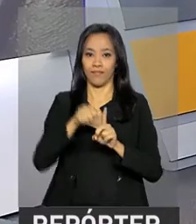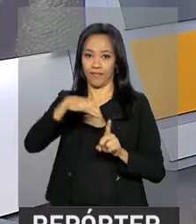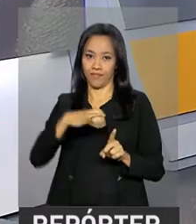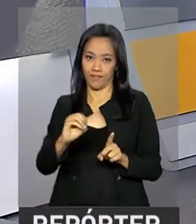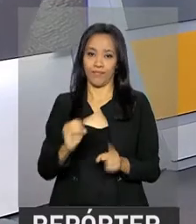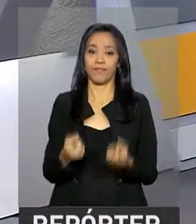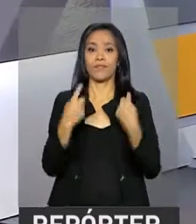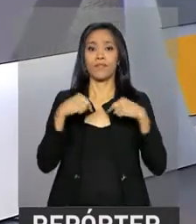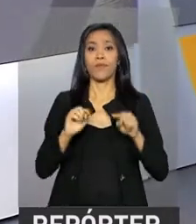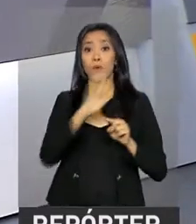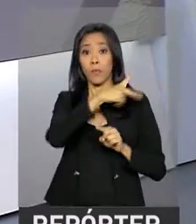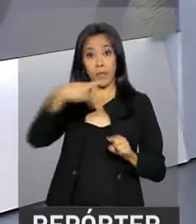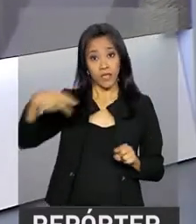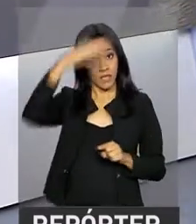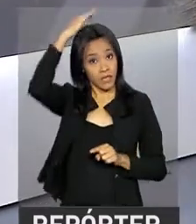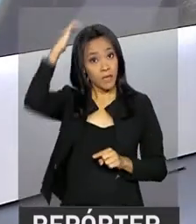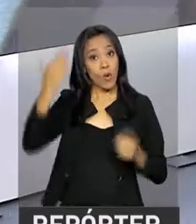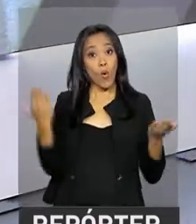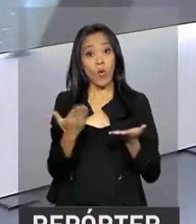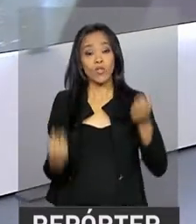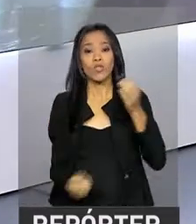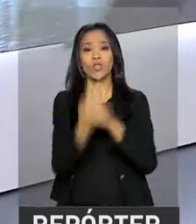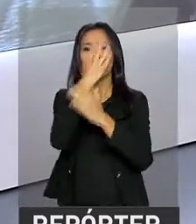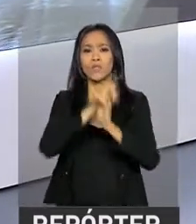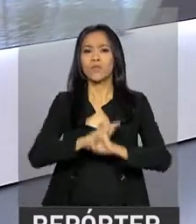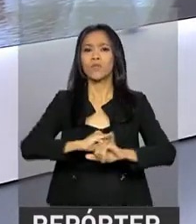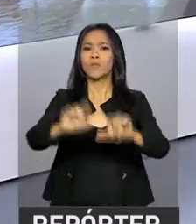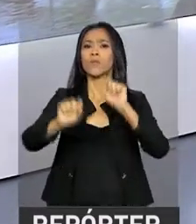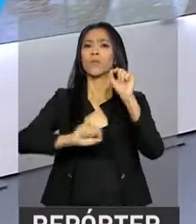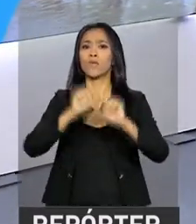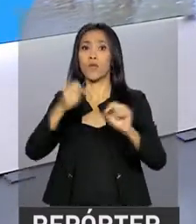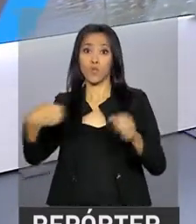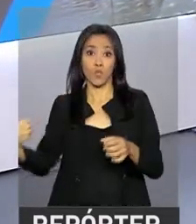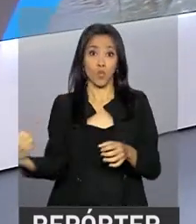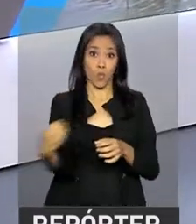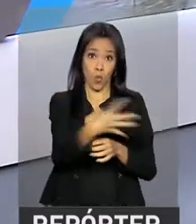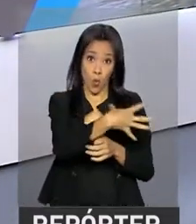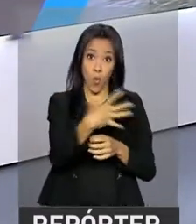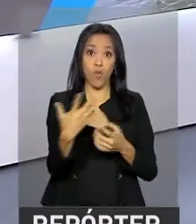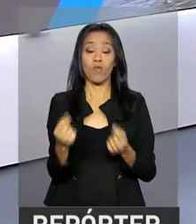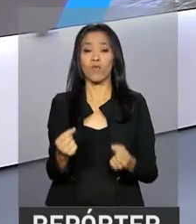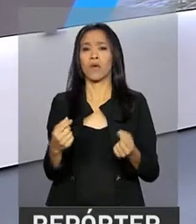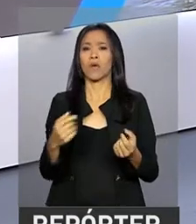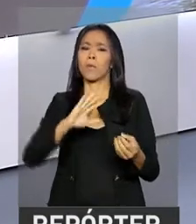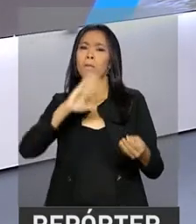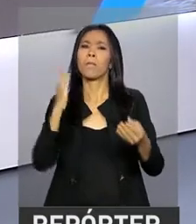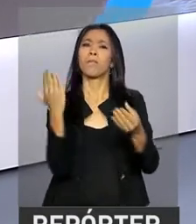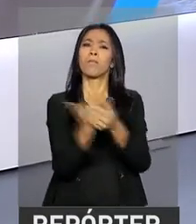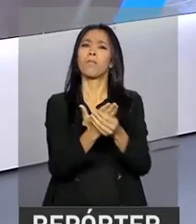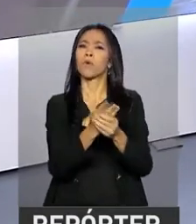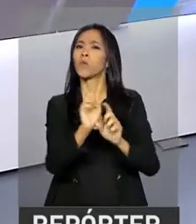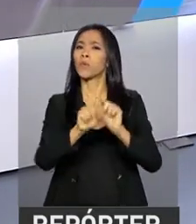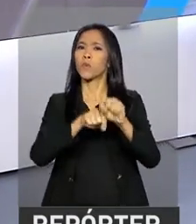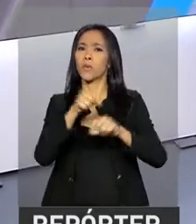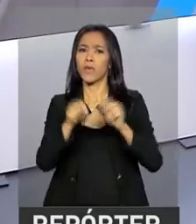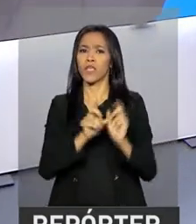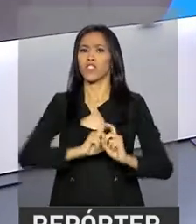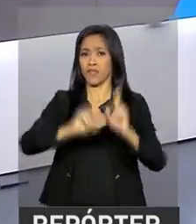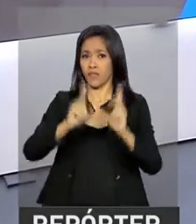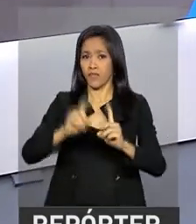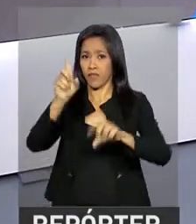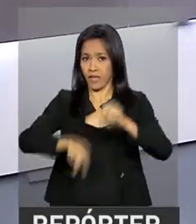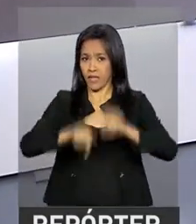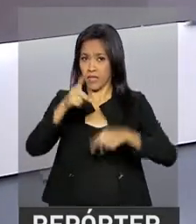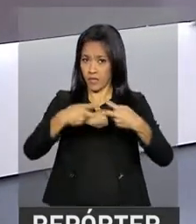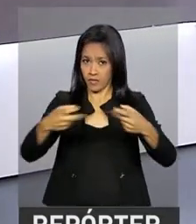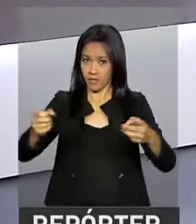O presidente Michel Temer lança hoje o novo processo de exportações do Portal Único de Comércio Exterior. Vamos então